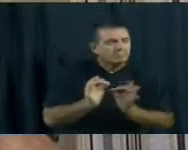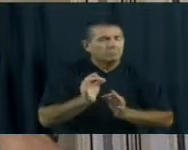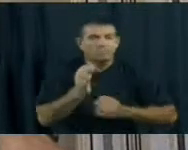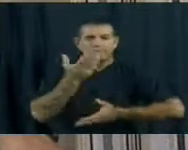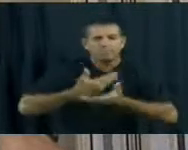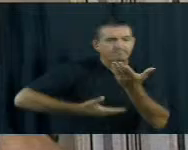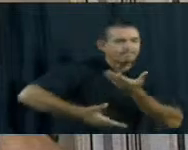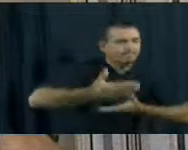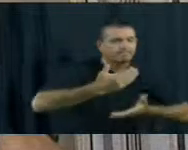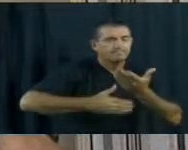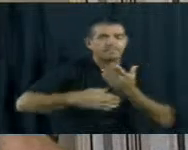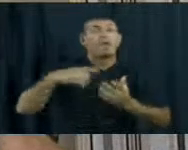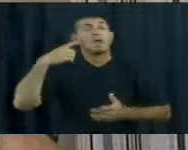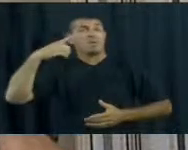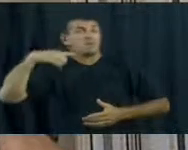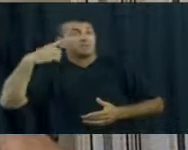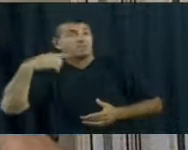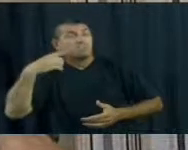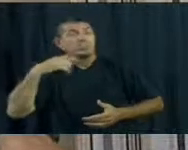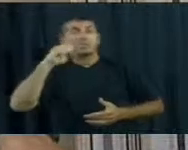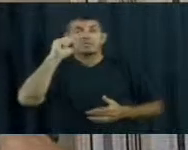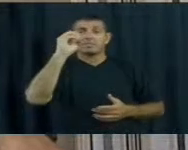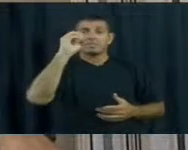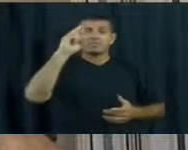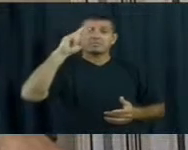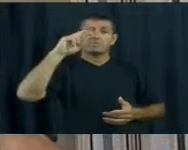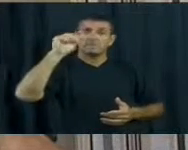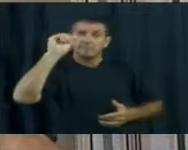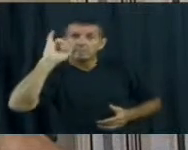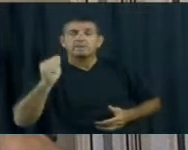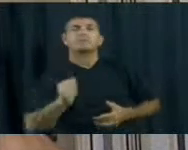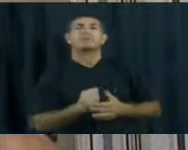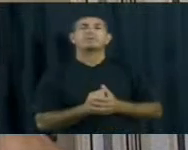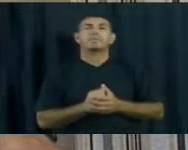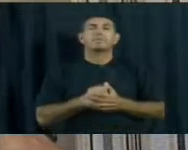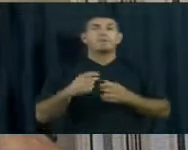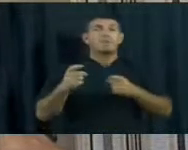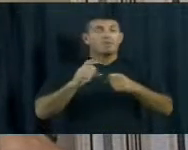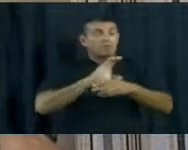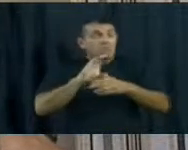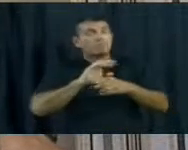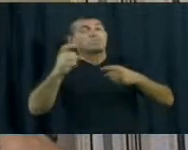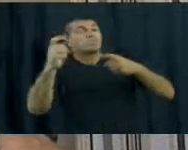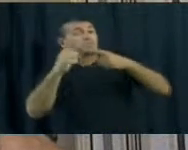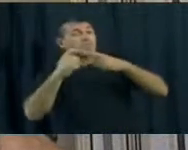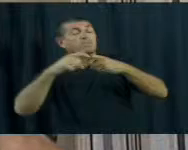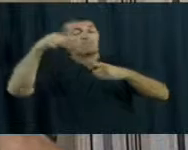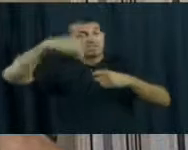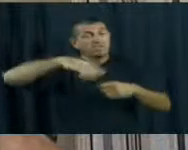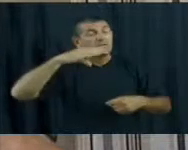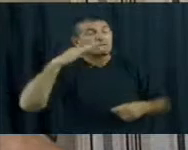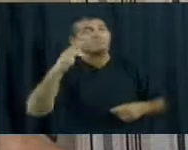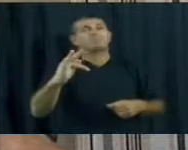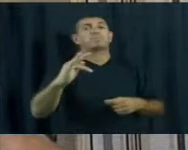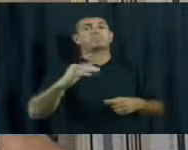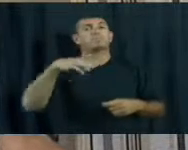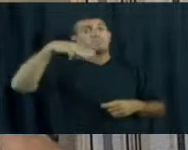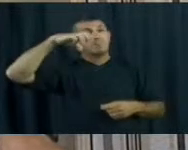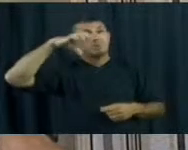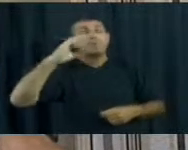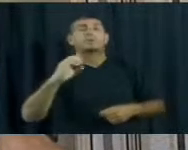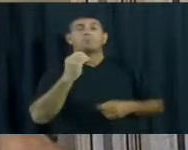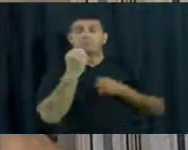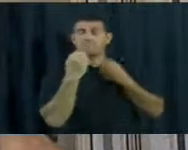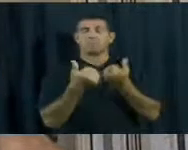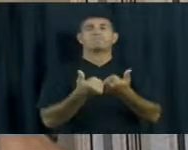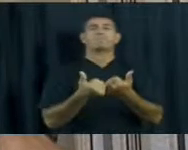à deputada Soraya para que venha um curso de medicina para Cabo Frio o mais rápido possível. Já temos a aprovação do MEC. E